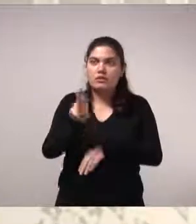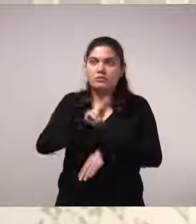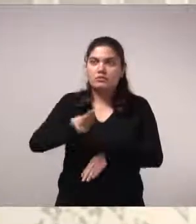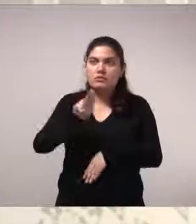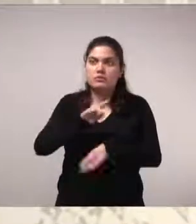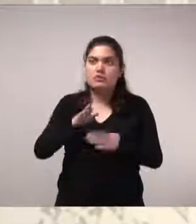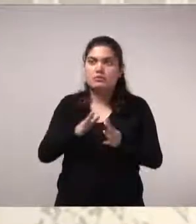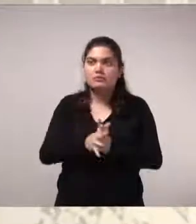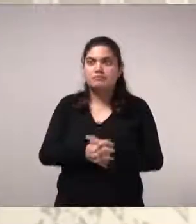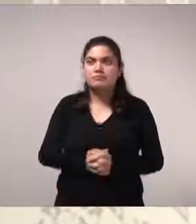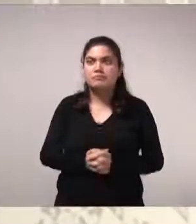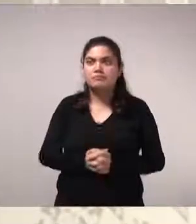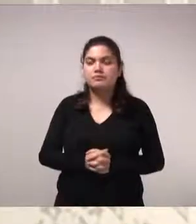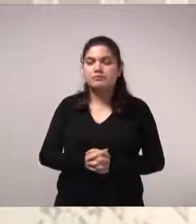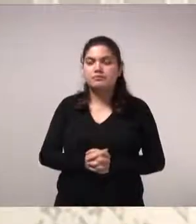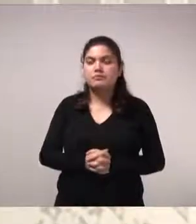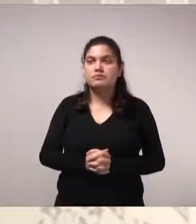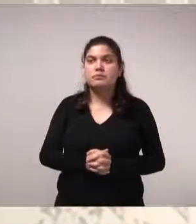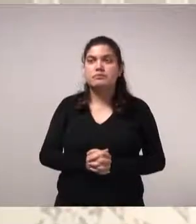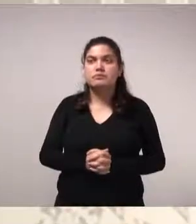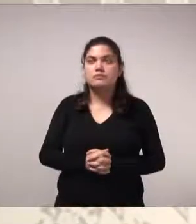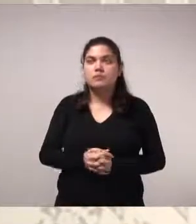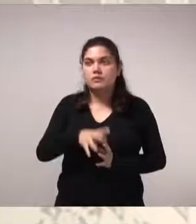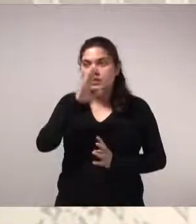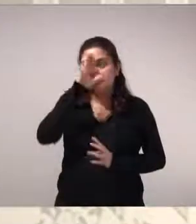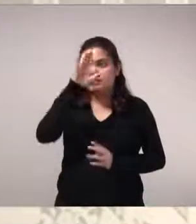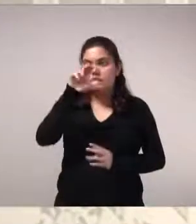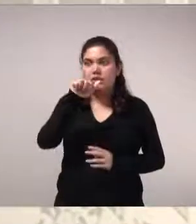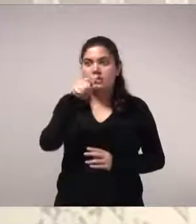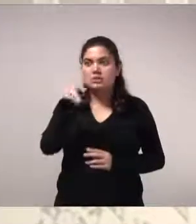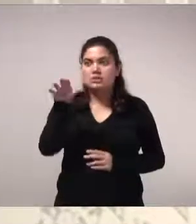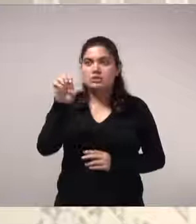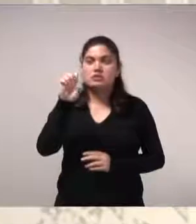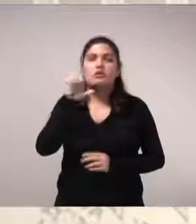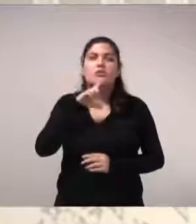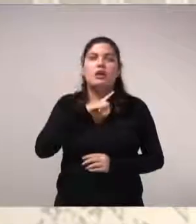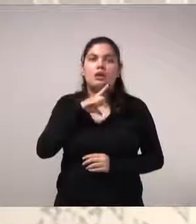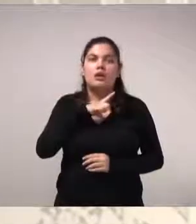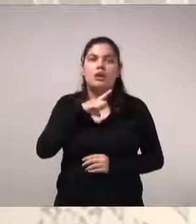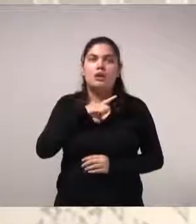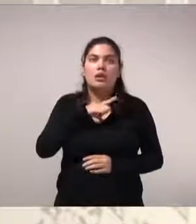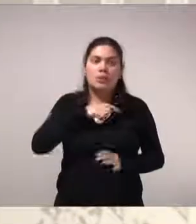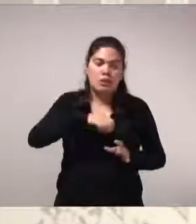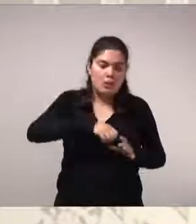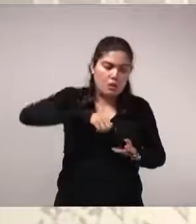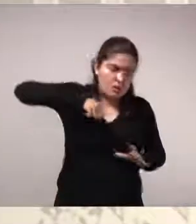prazo. Então, a principal ação nesse sentido é a perfuração de um poço profundo